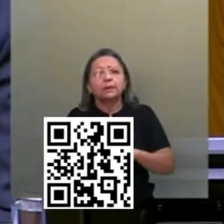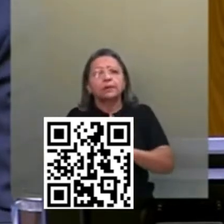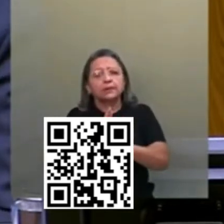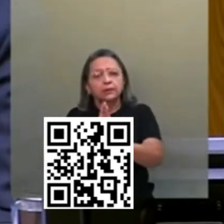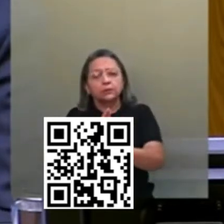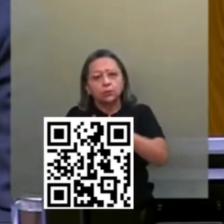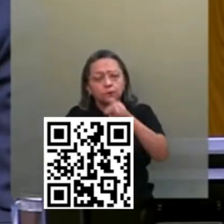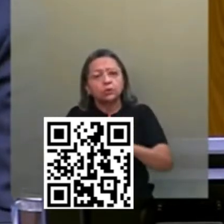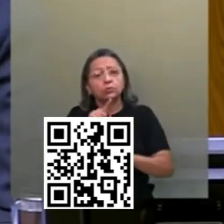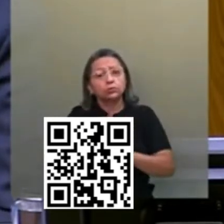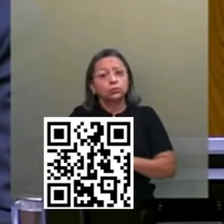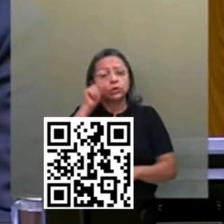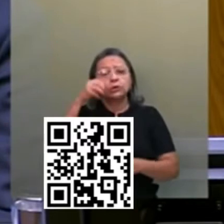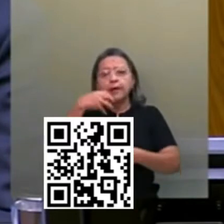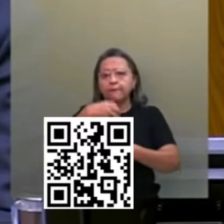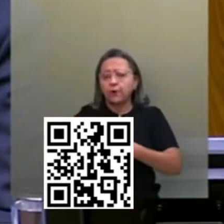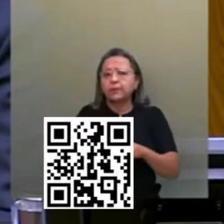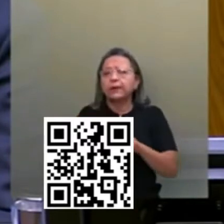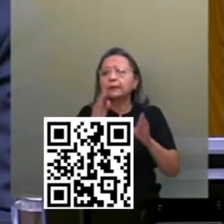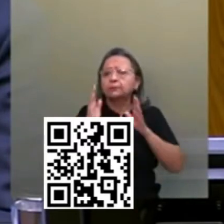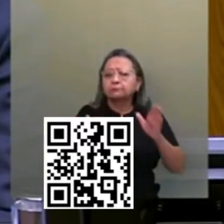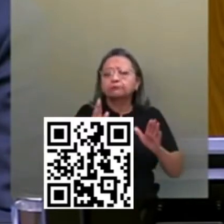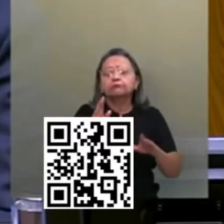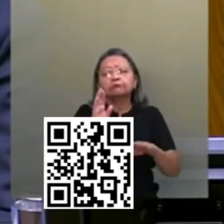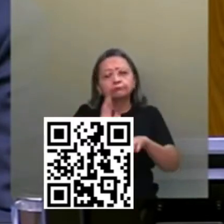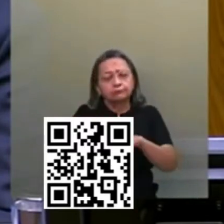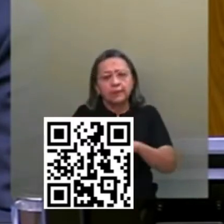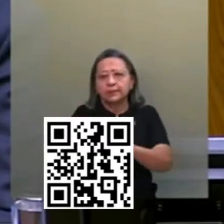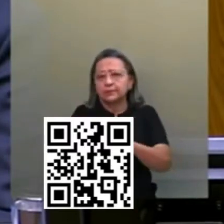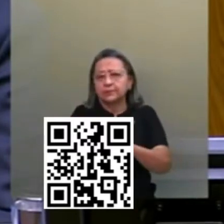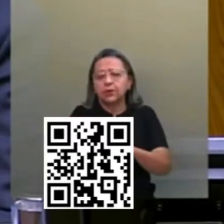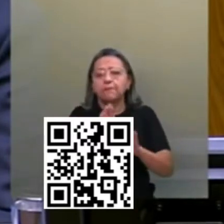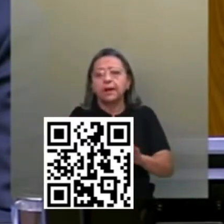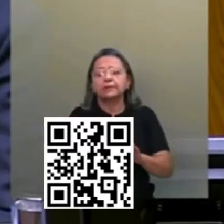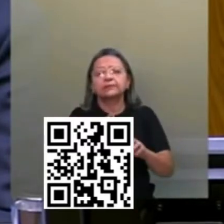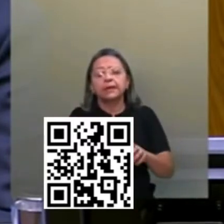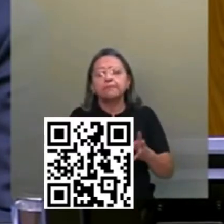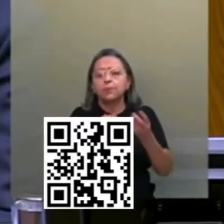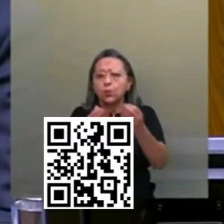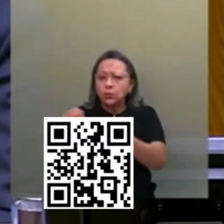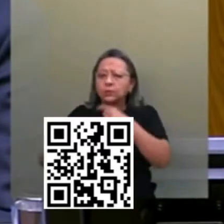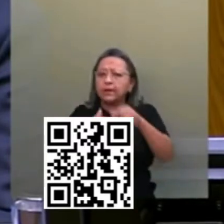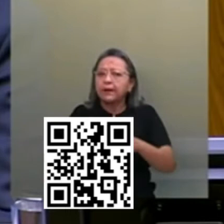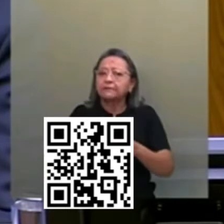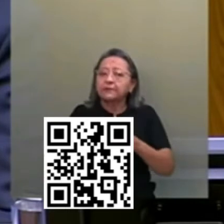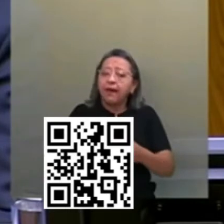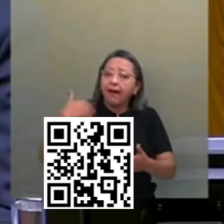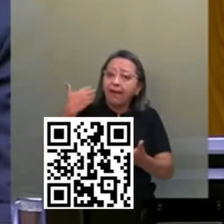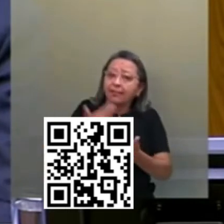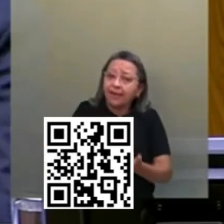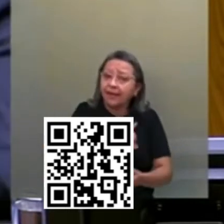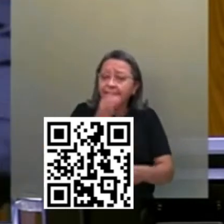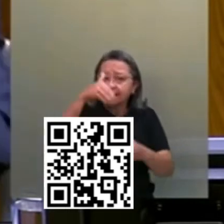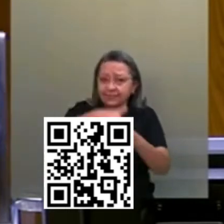serão escolhidos na forma e nas datas designadas pela Constituição Federal. Mas há muito trabalho a ser feito até lá.